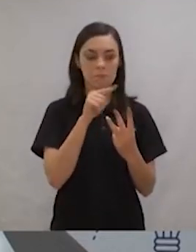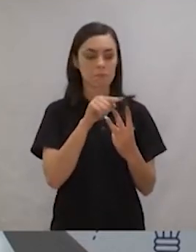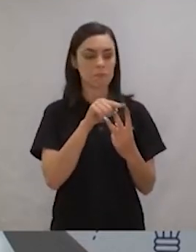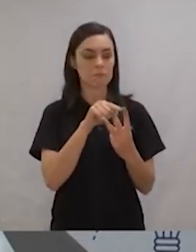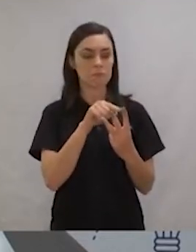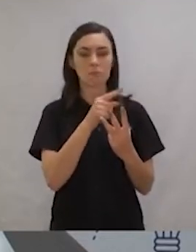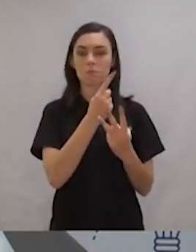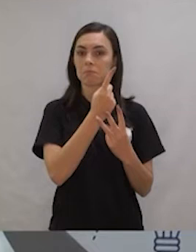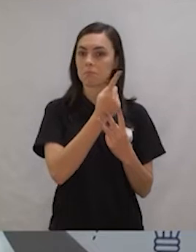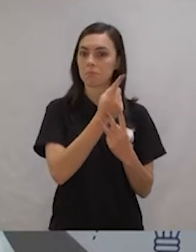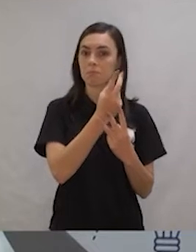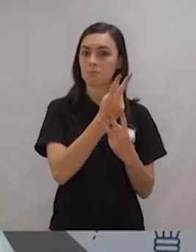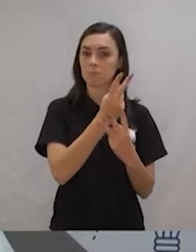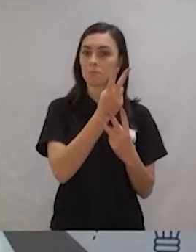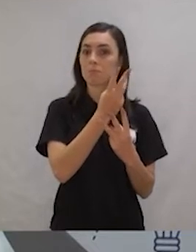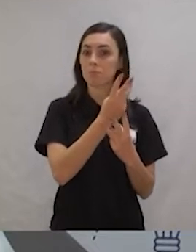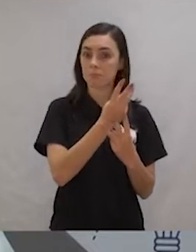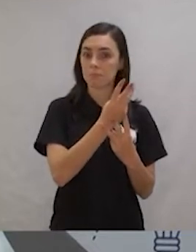1, 2, 3.